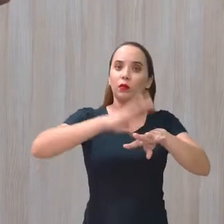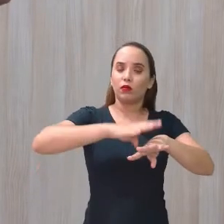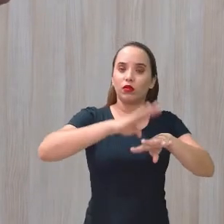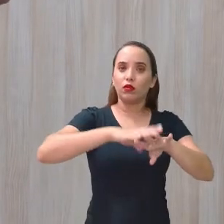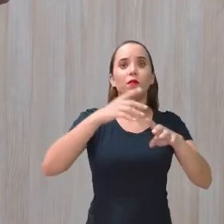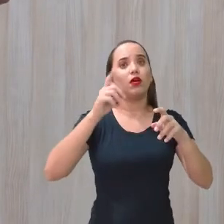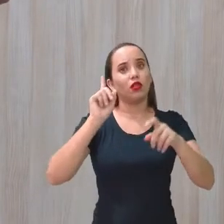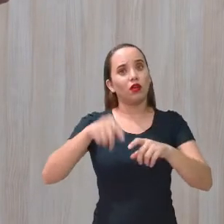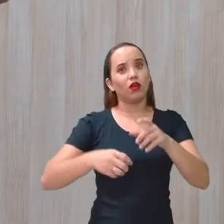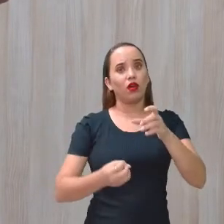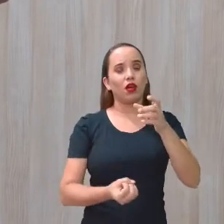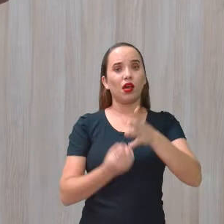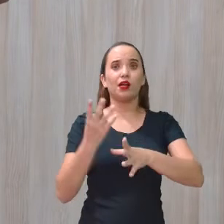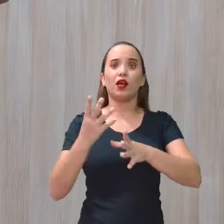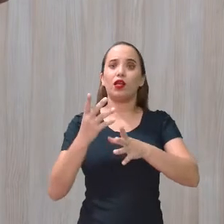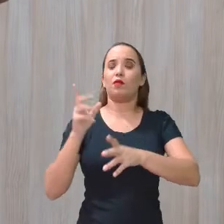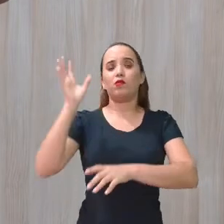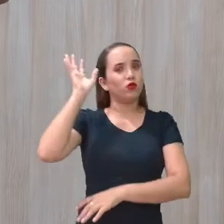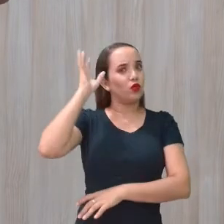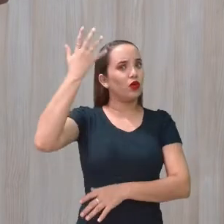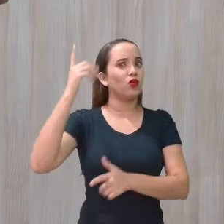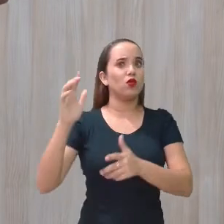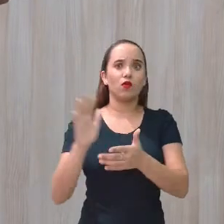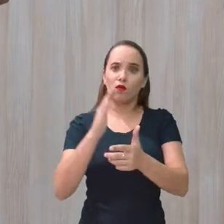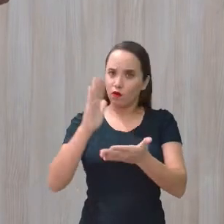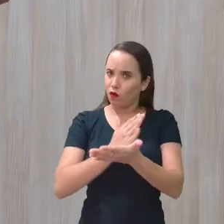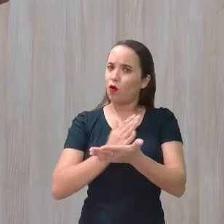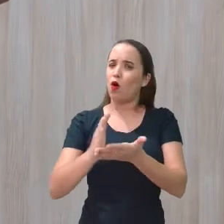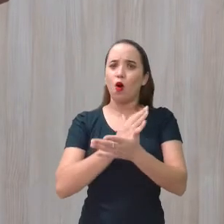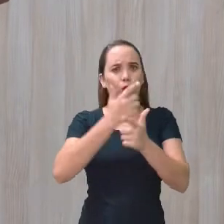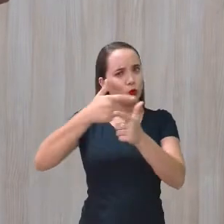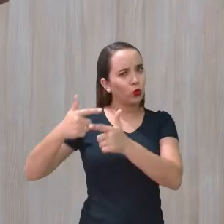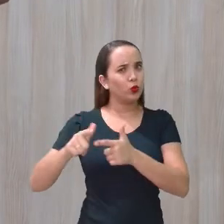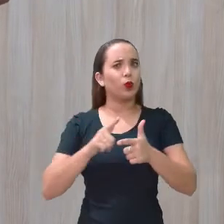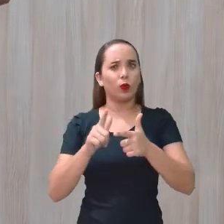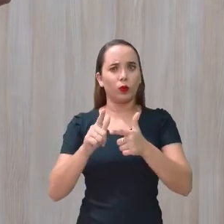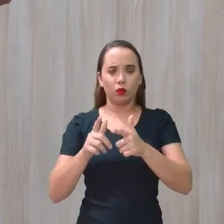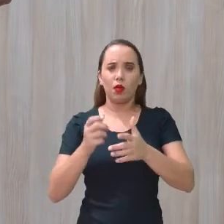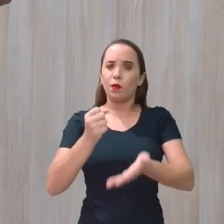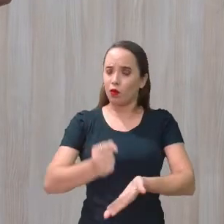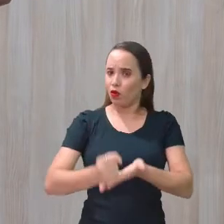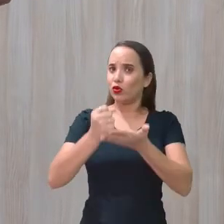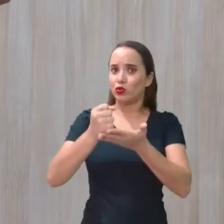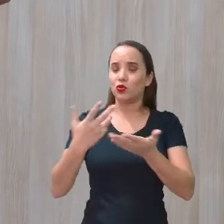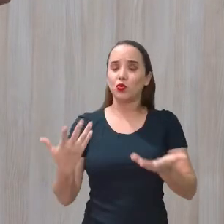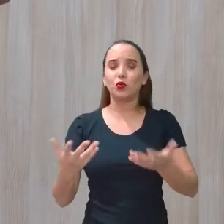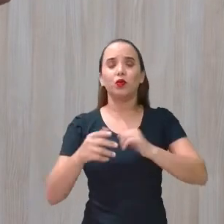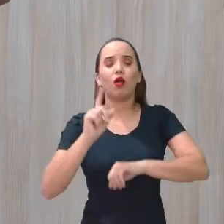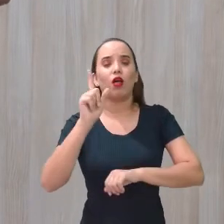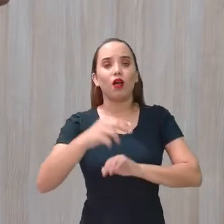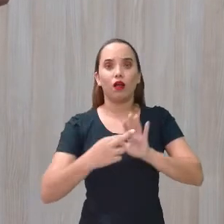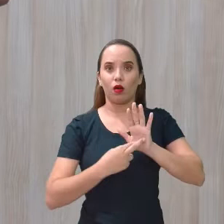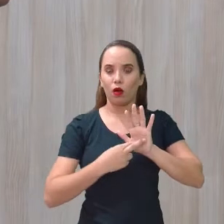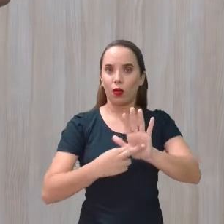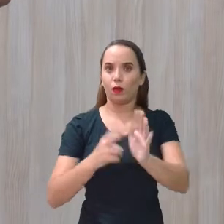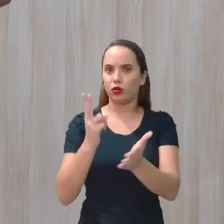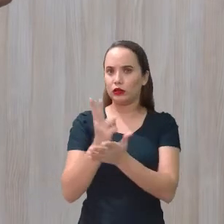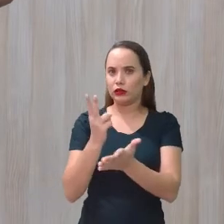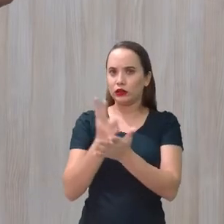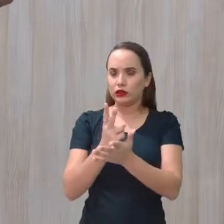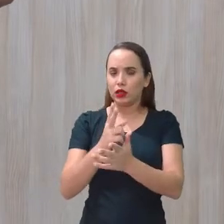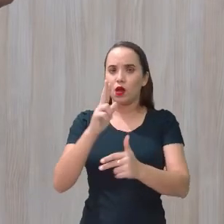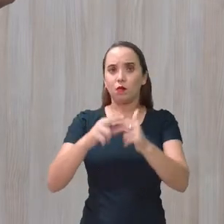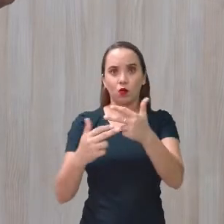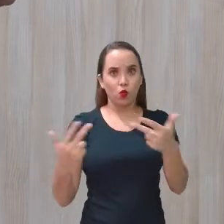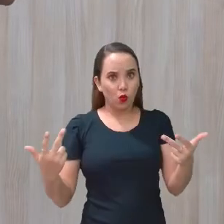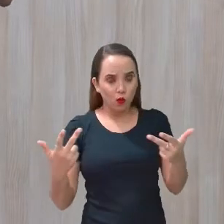certo? Então você vai perceber que quando você está resolvendo uma equação, ela representa algum problema do mundo